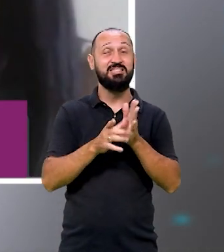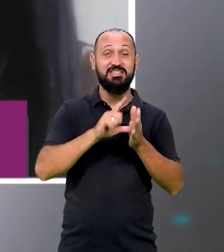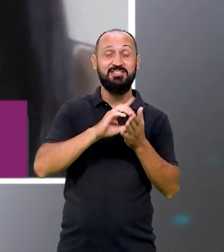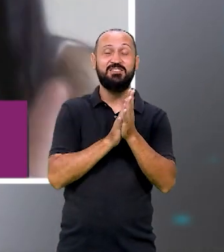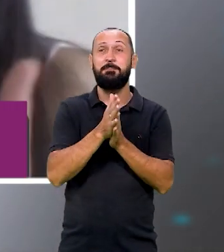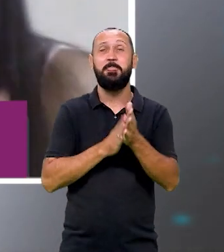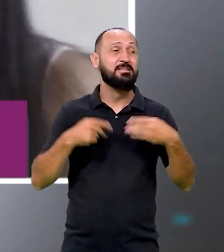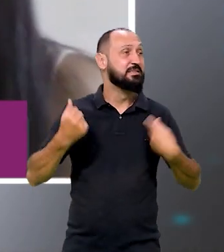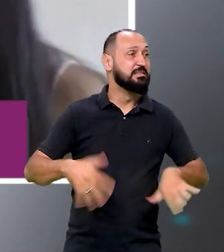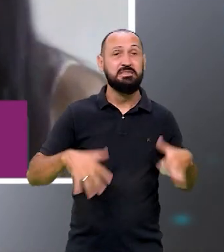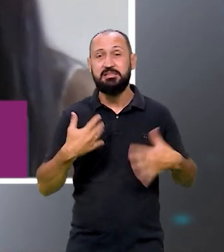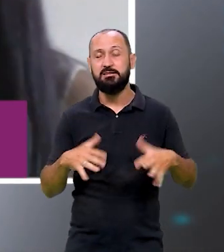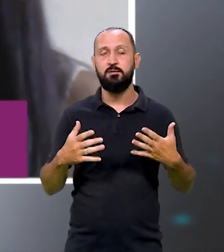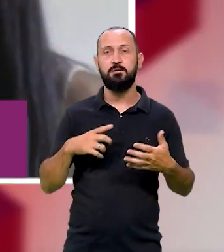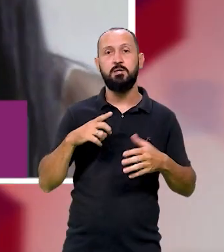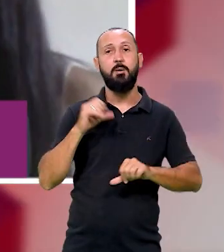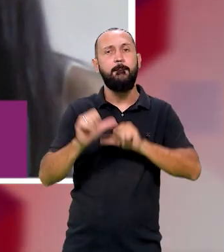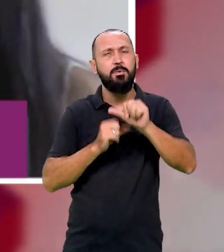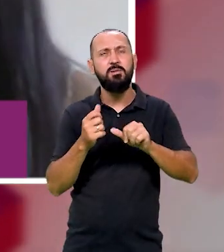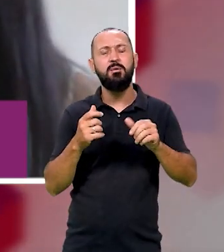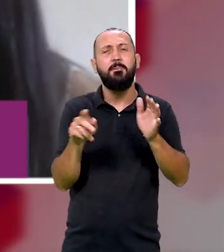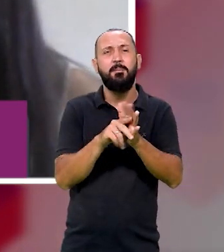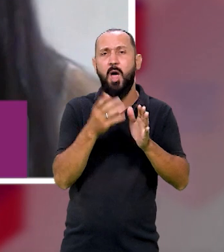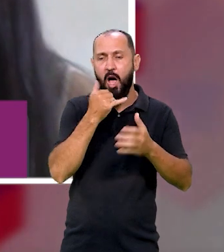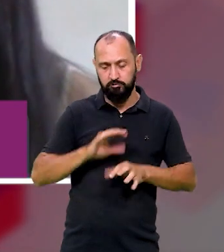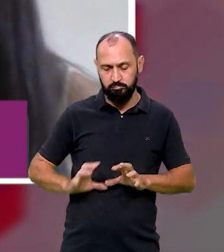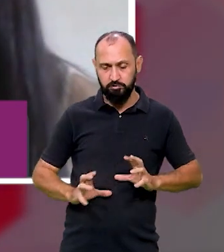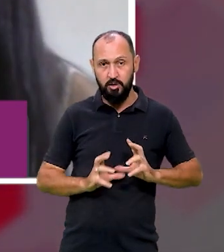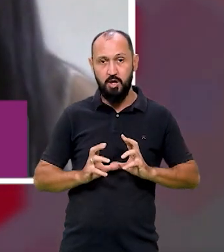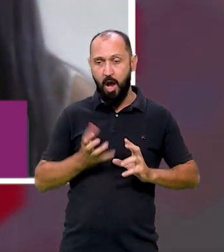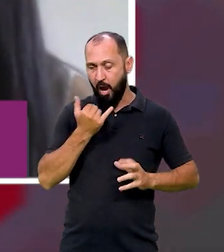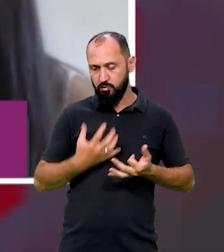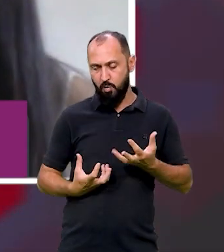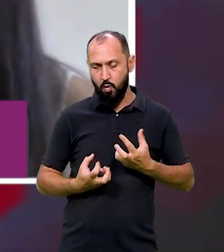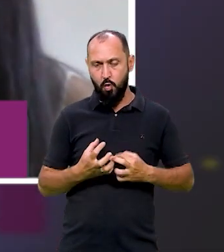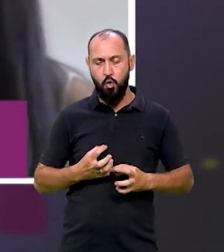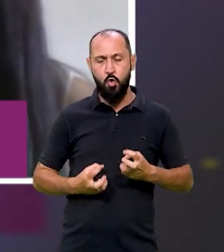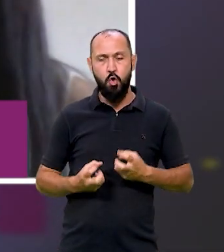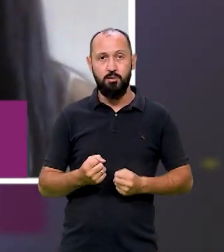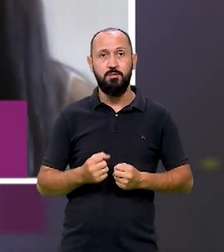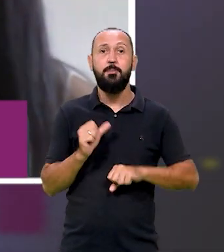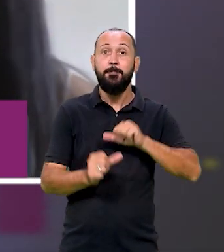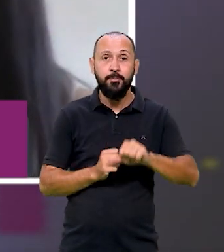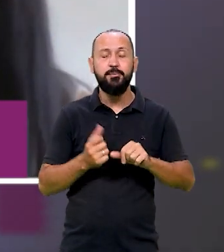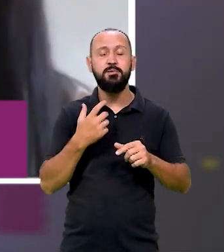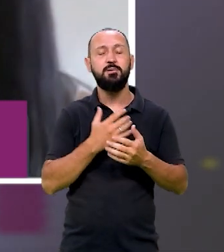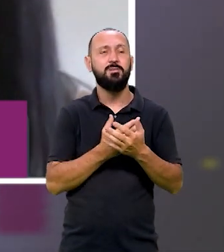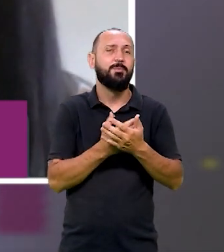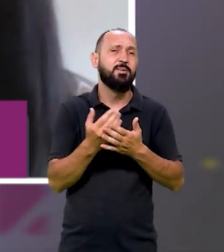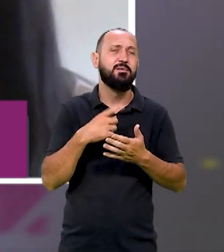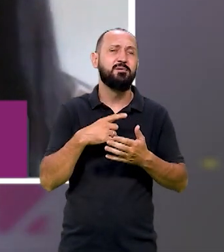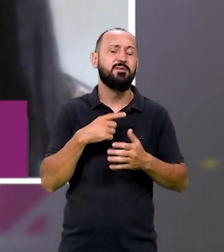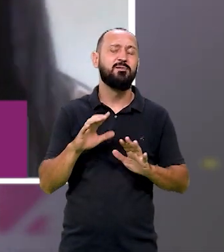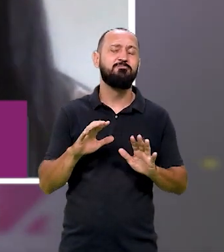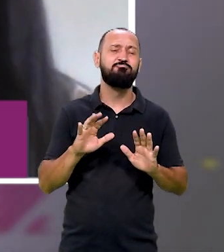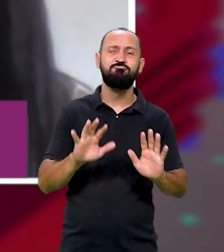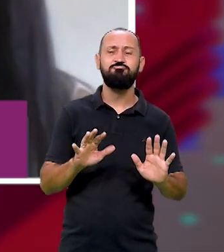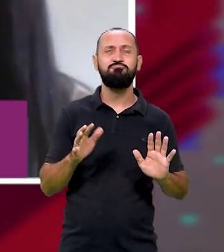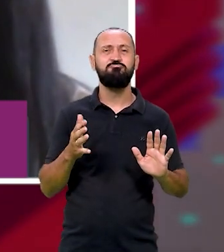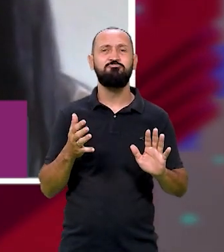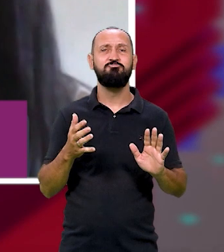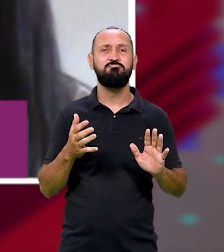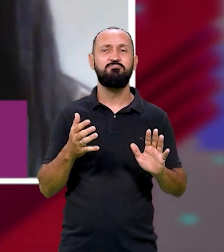comendo pouquíssimo ao longo do dia. A gente precisa se alimentar muito bem, né? Para ter energia e executar o exercício de forma